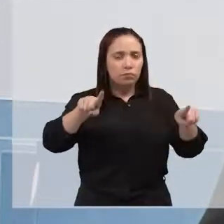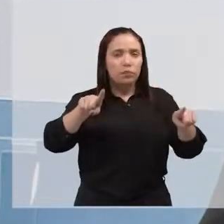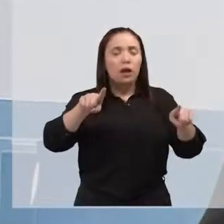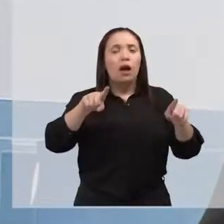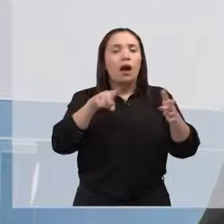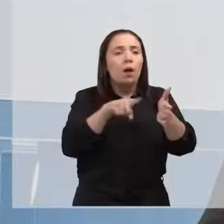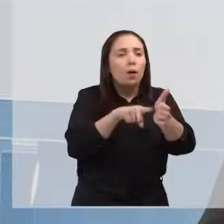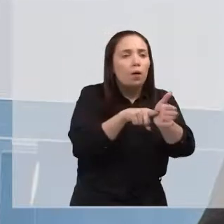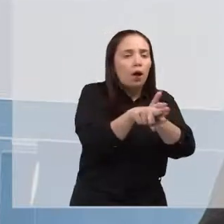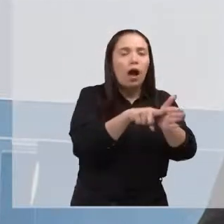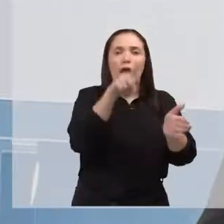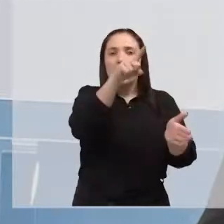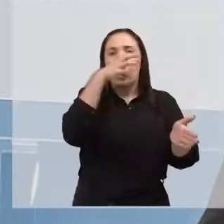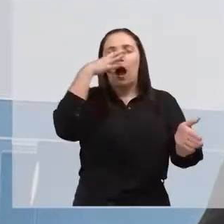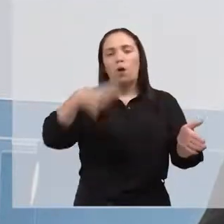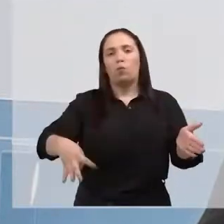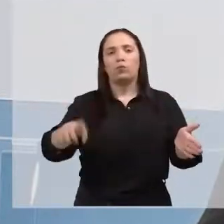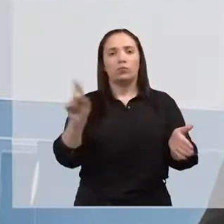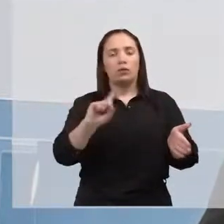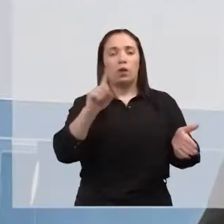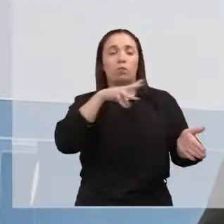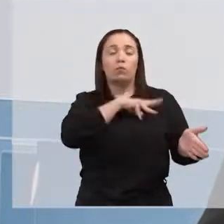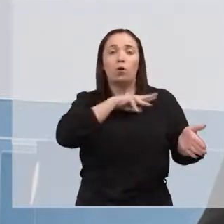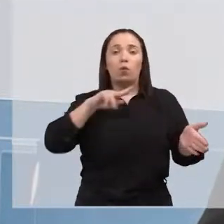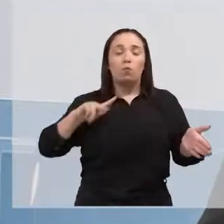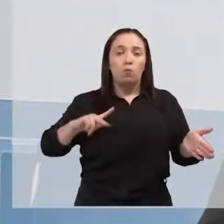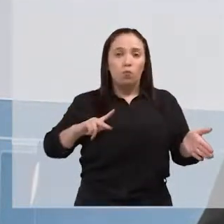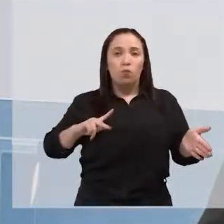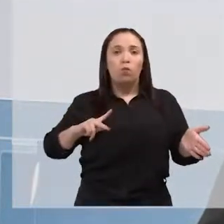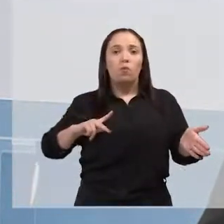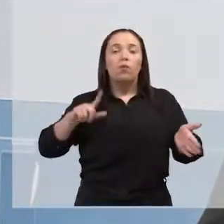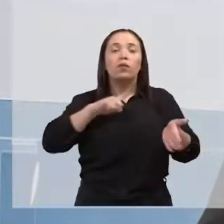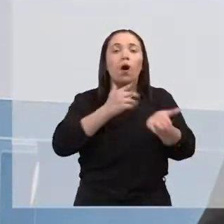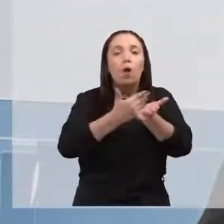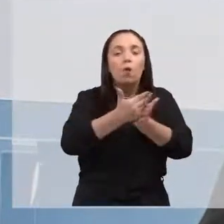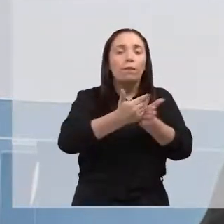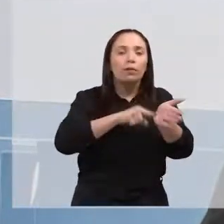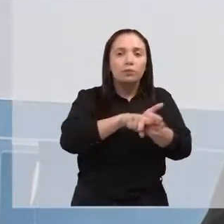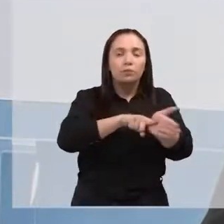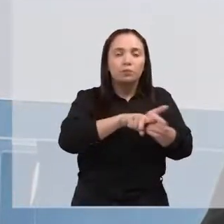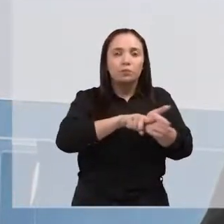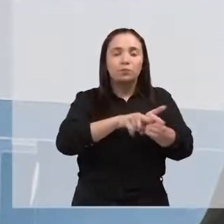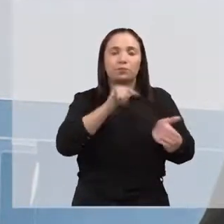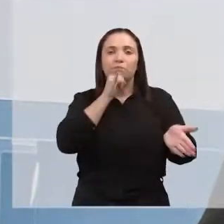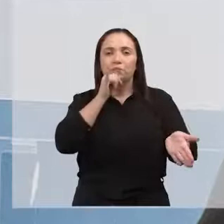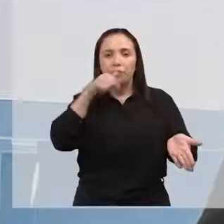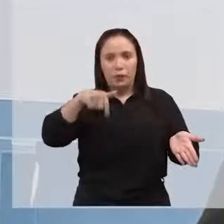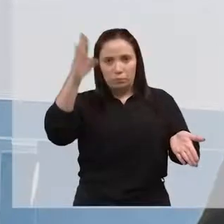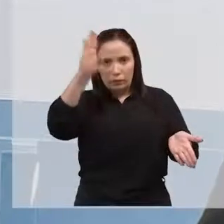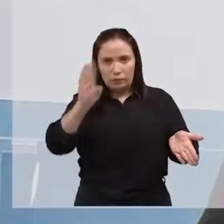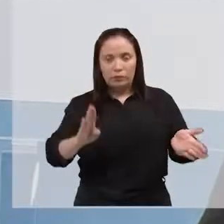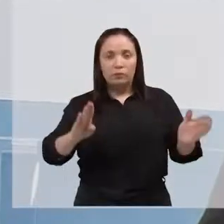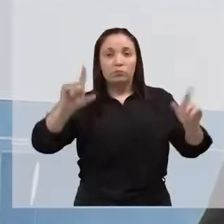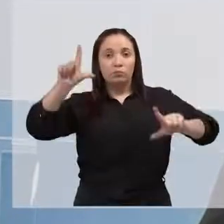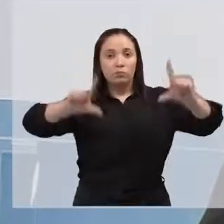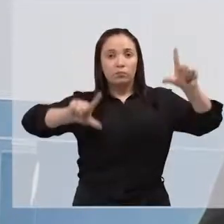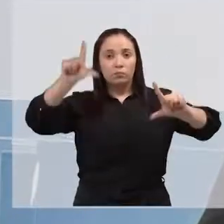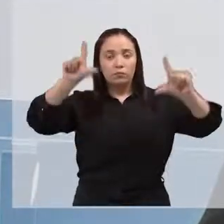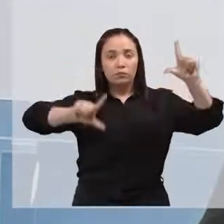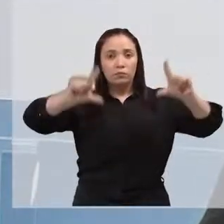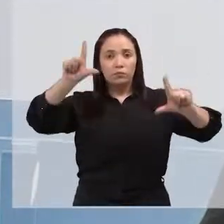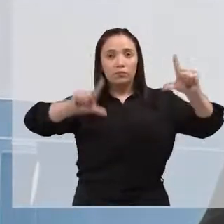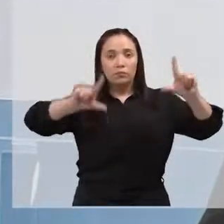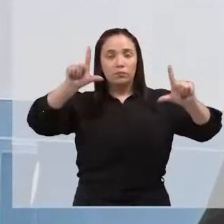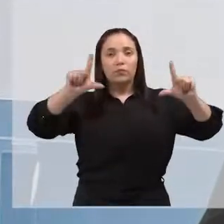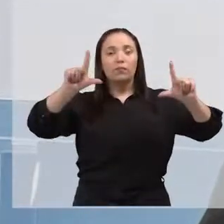condena ninguém. E no Brasil, as denúncias estão virando condenações. Por exemplo, um jornal, hoje, abertamente o Jornal do